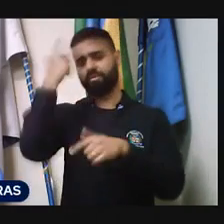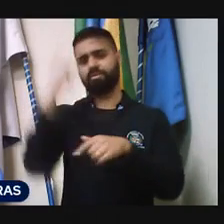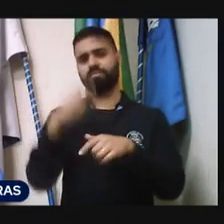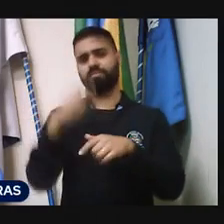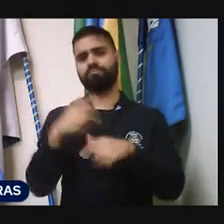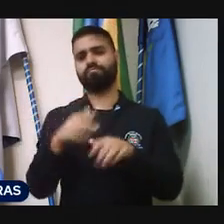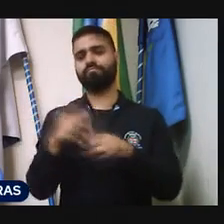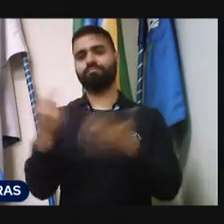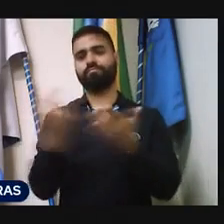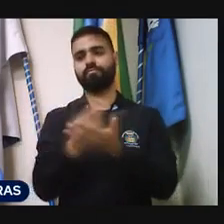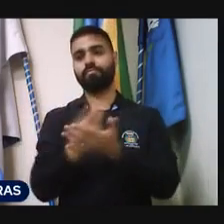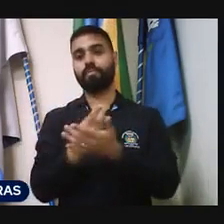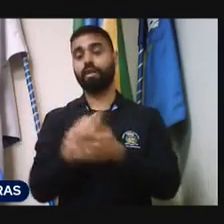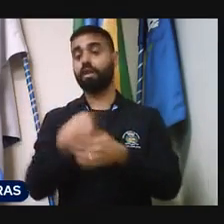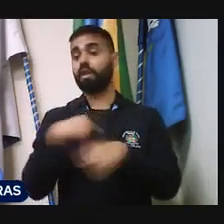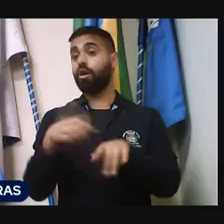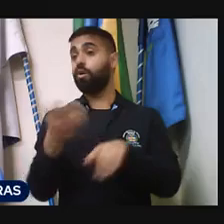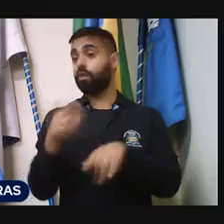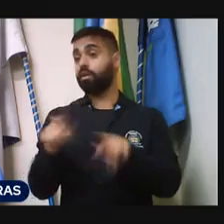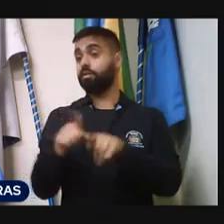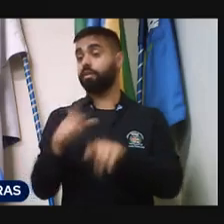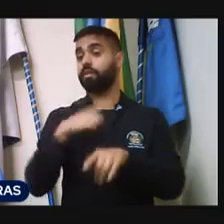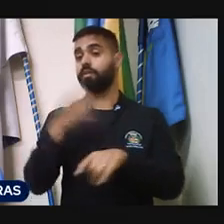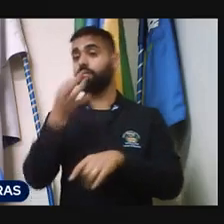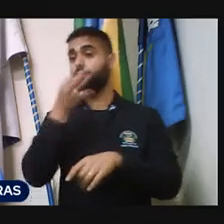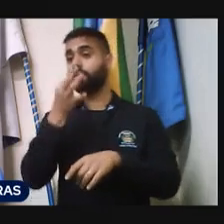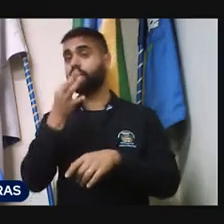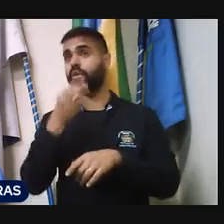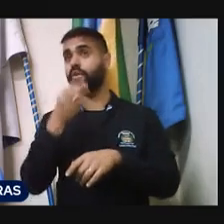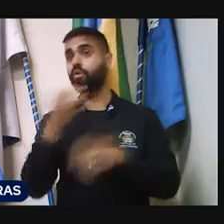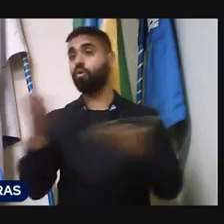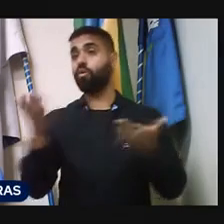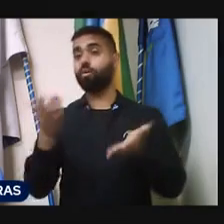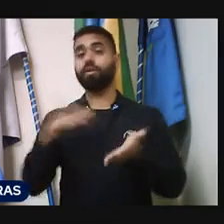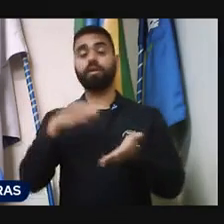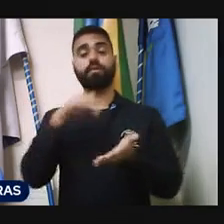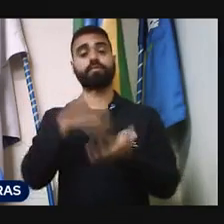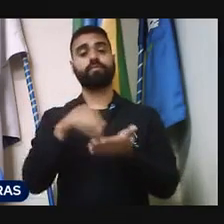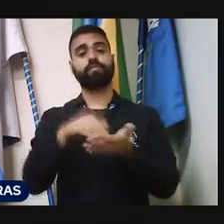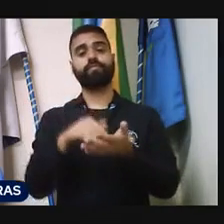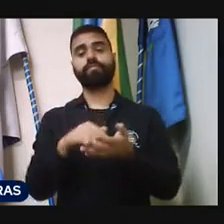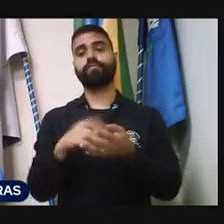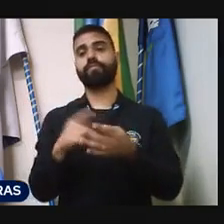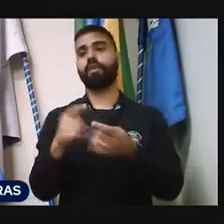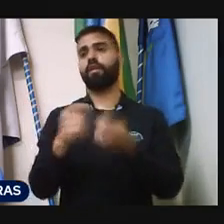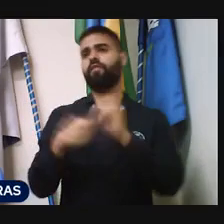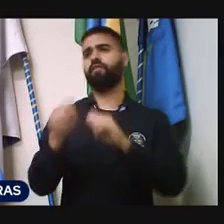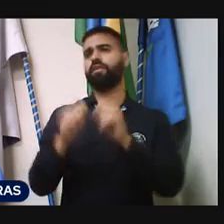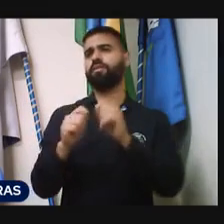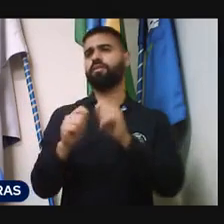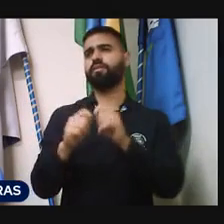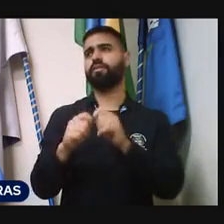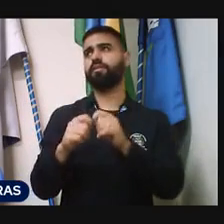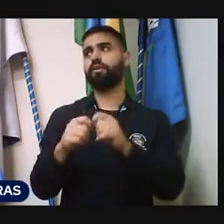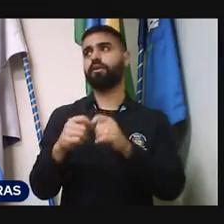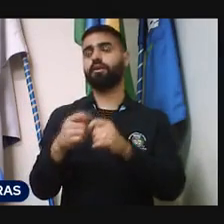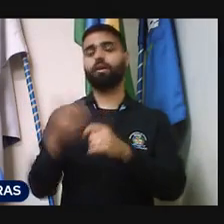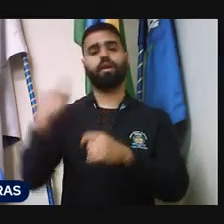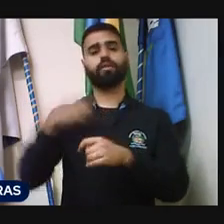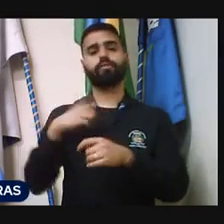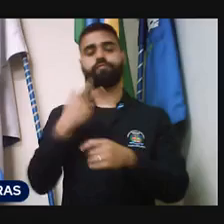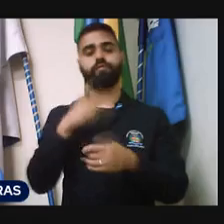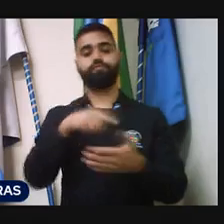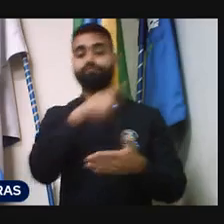e quero aqui posicionar e parabenizar hoje que a secretaria de fazenda Flávia que na época indeferiu